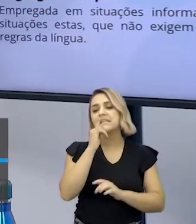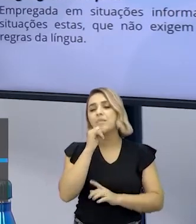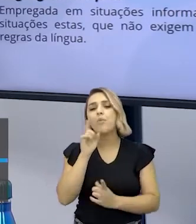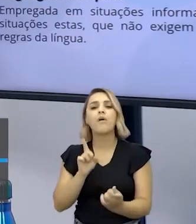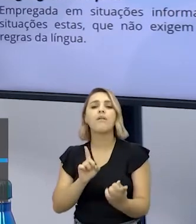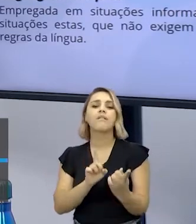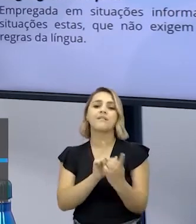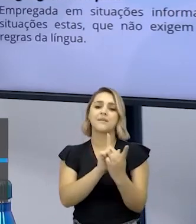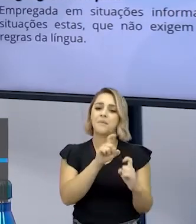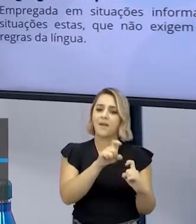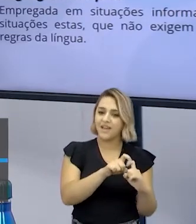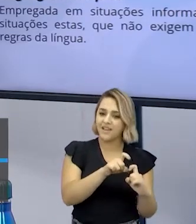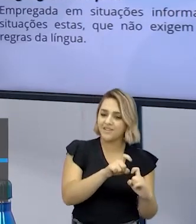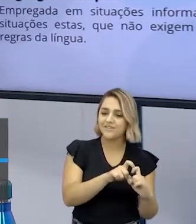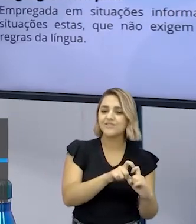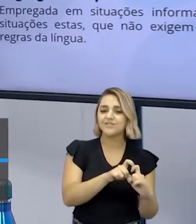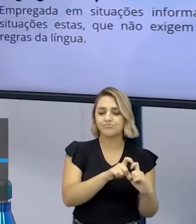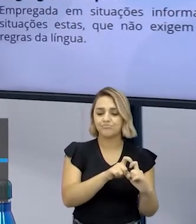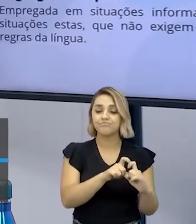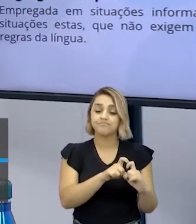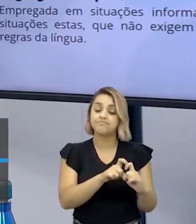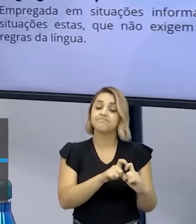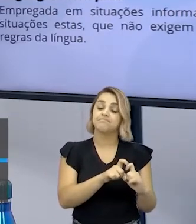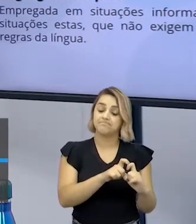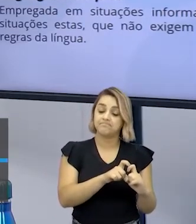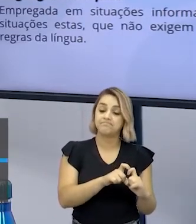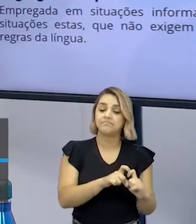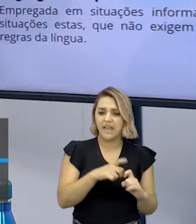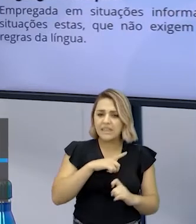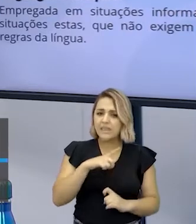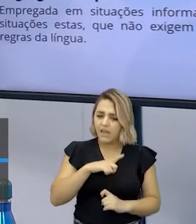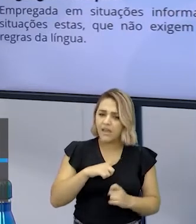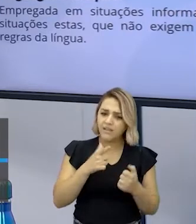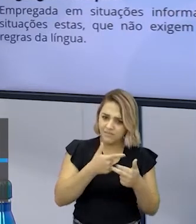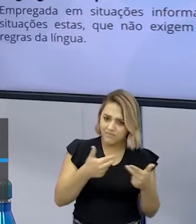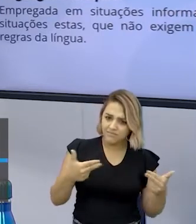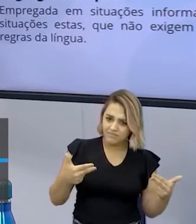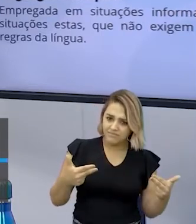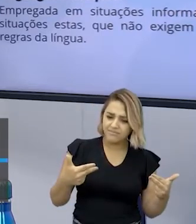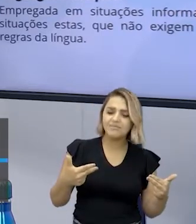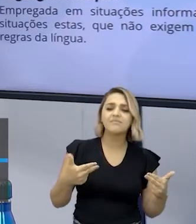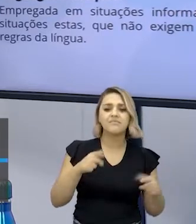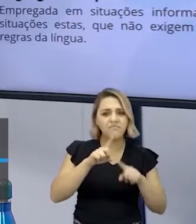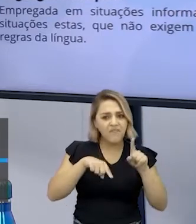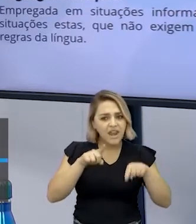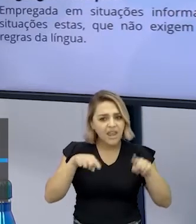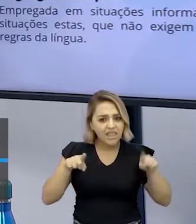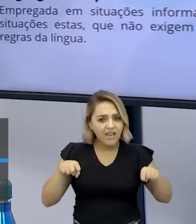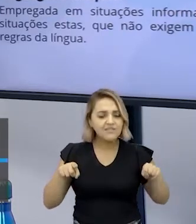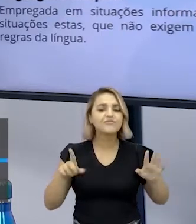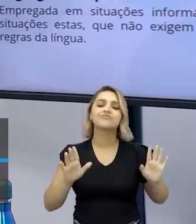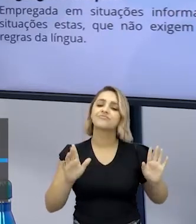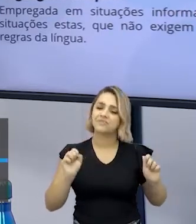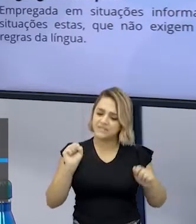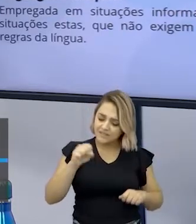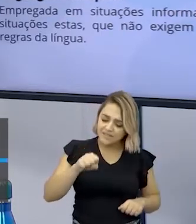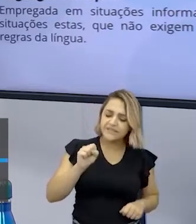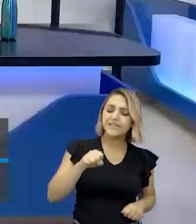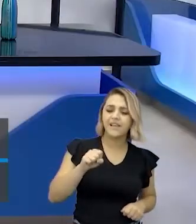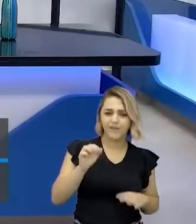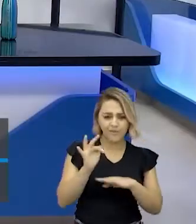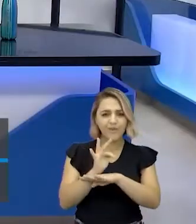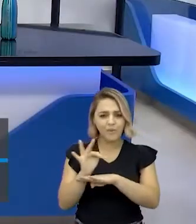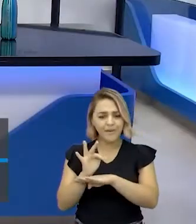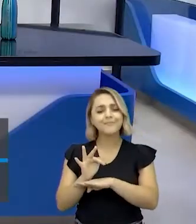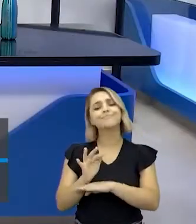médica também, de novo, vai ter alguma variedade aí? É formal? É, né? Mas uma formalidade